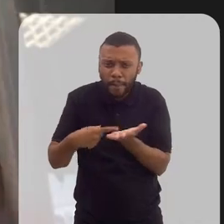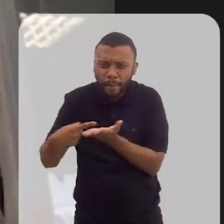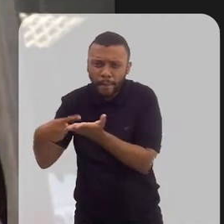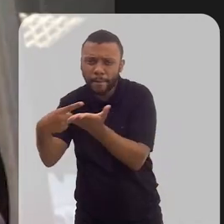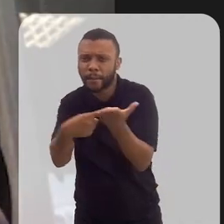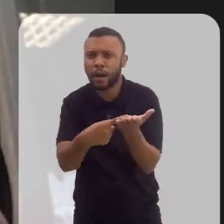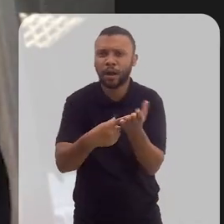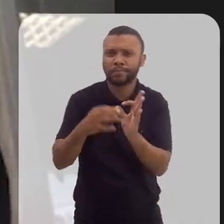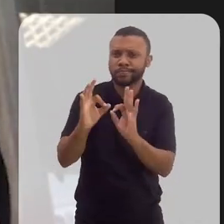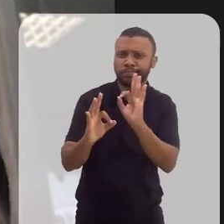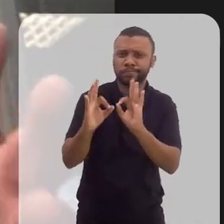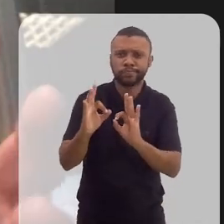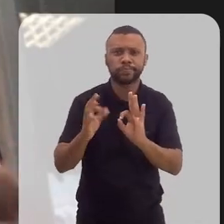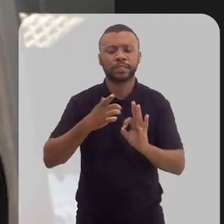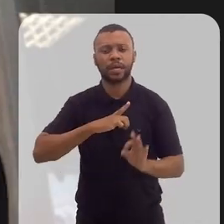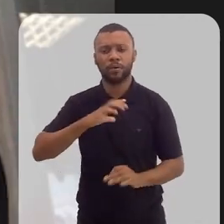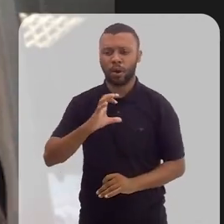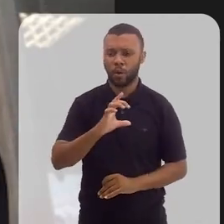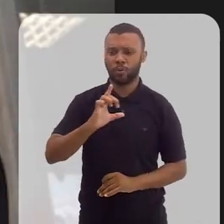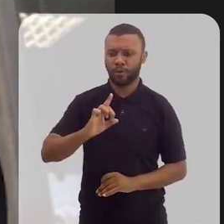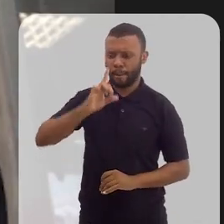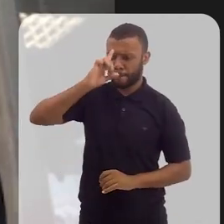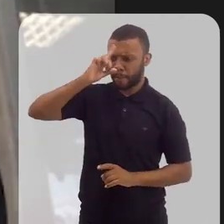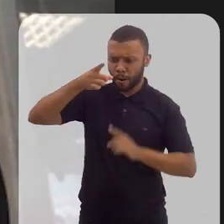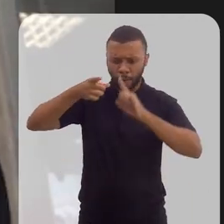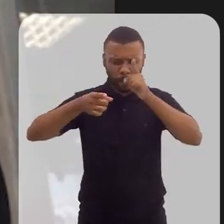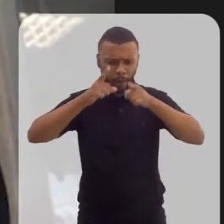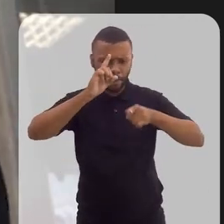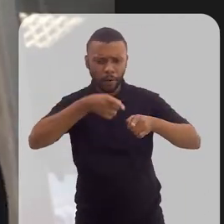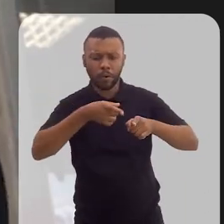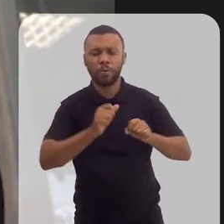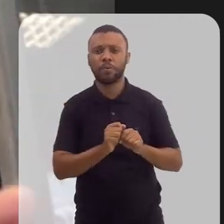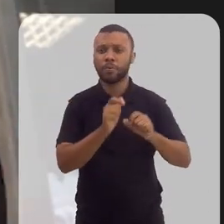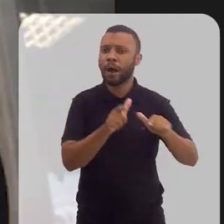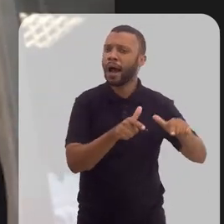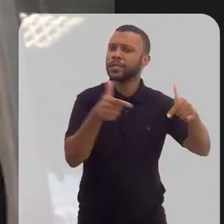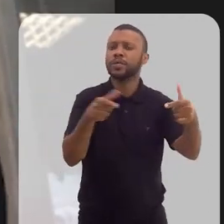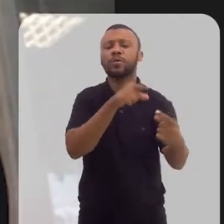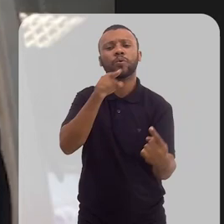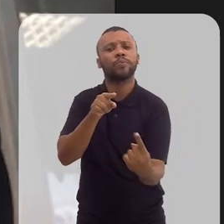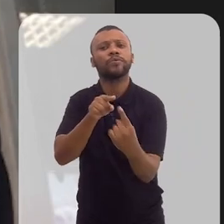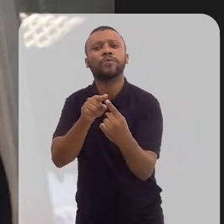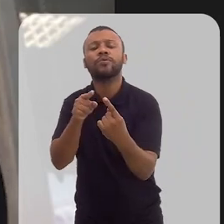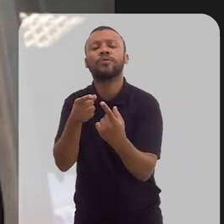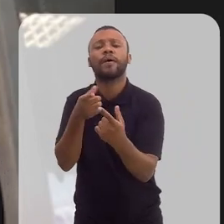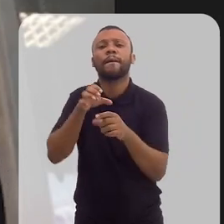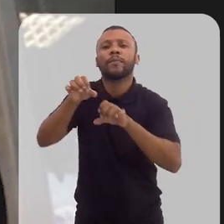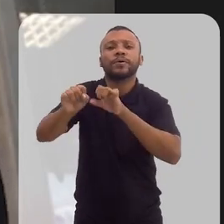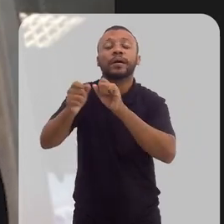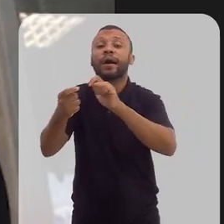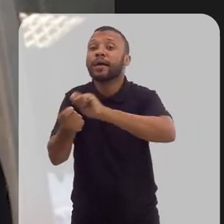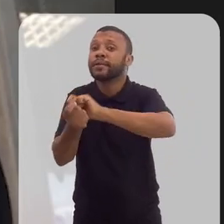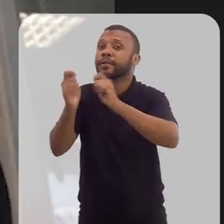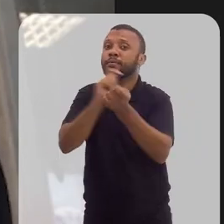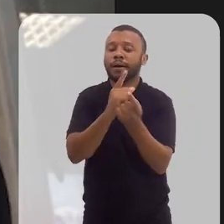organizada, de uma maneira mais coordenada para agir e ficar mais aderente a